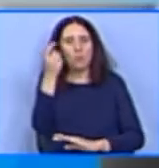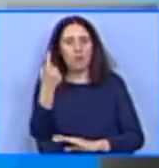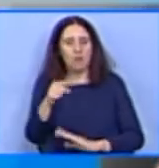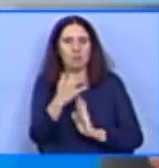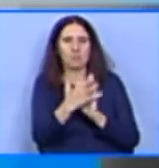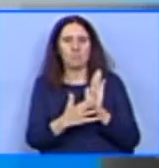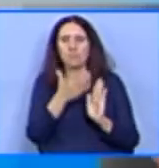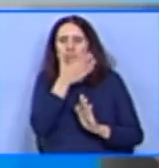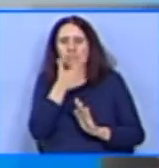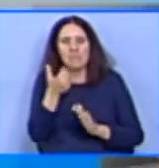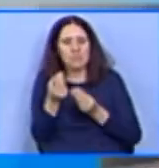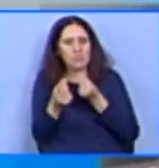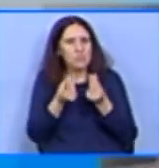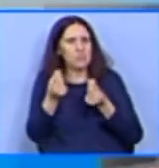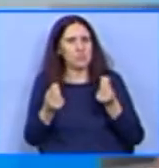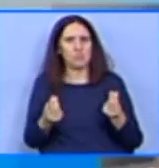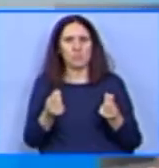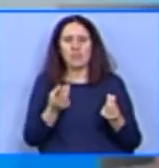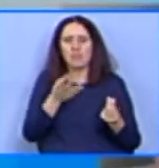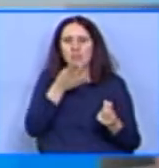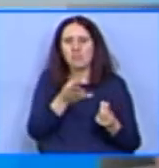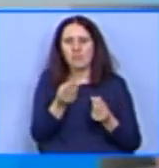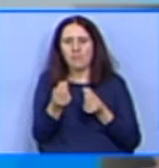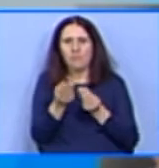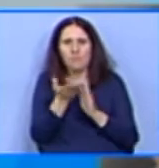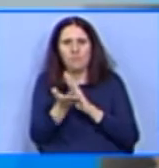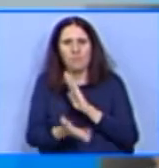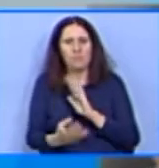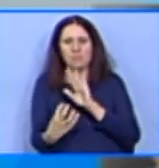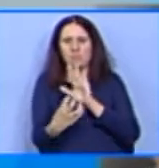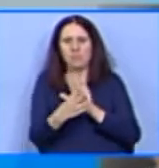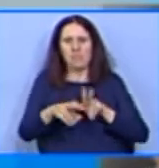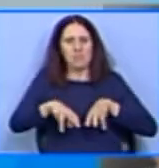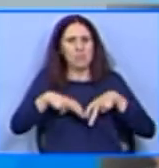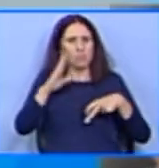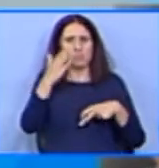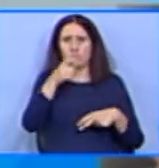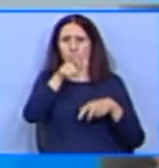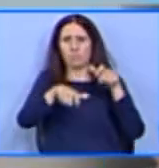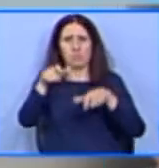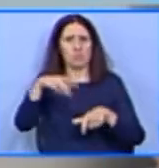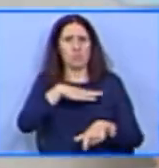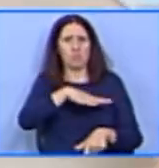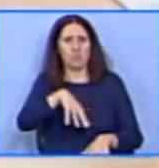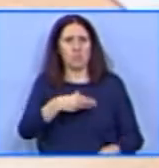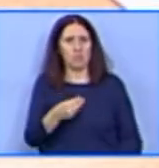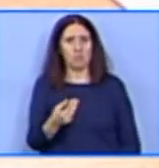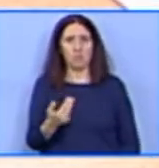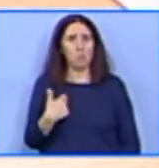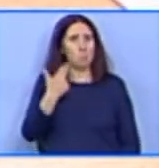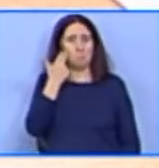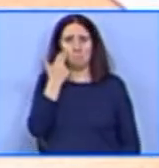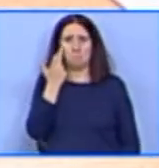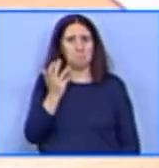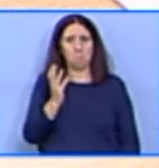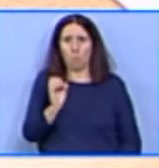beleza, um estilo, formas de dizer, simbólicas, são das mais ricas da humanidade. Claro. Não tenho pejo em dizê-lo,